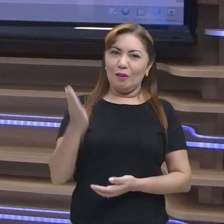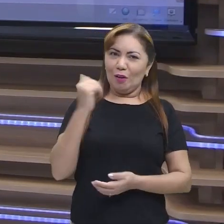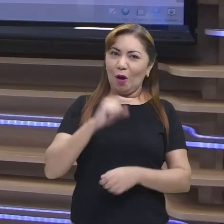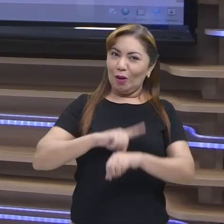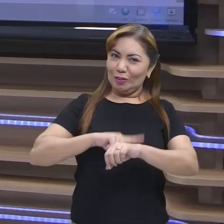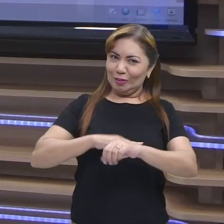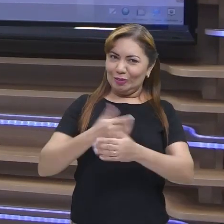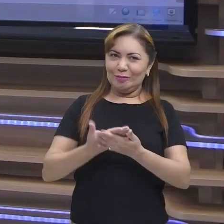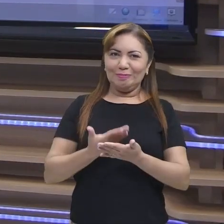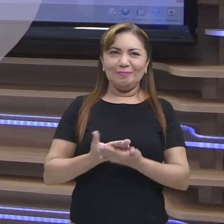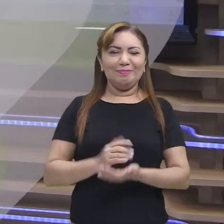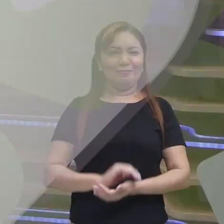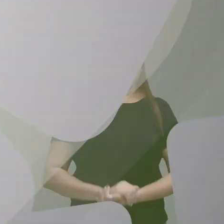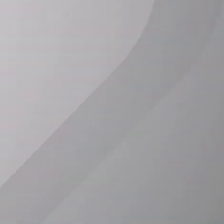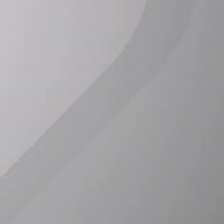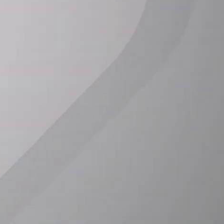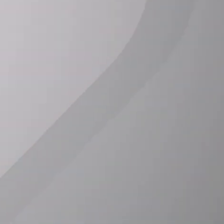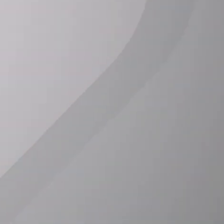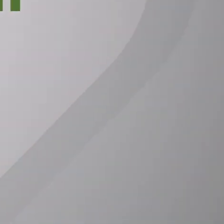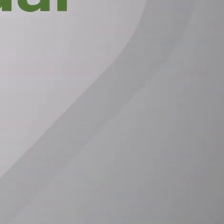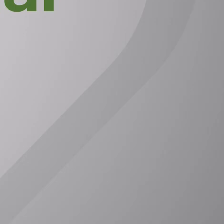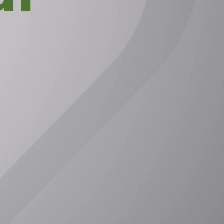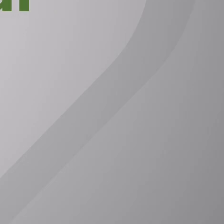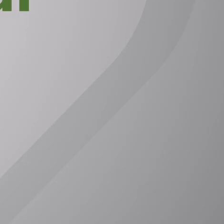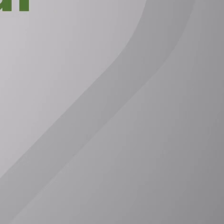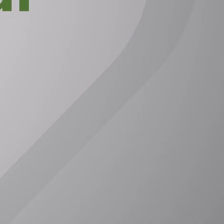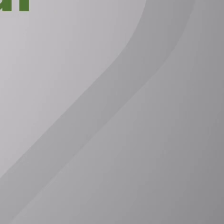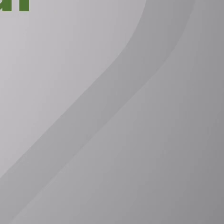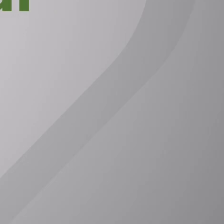a hora de estudar.